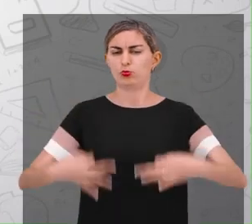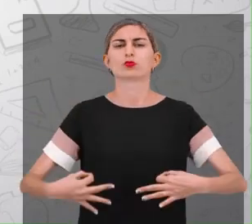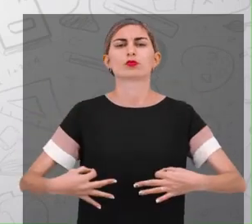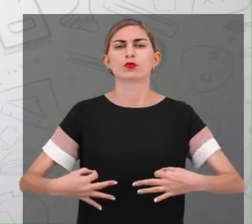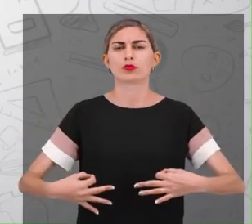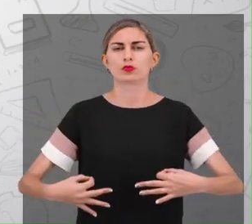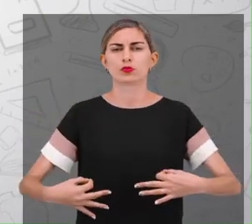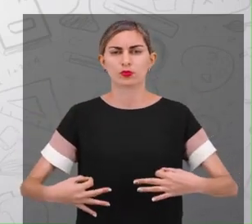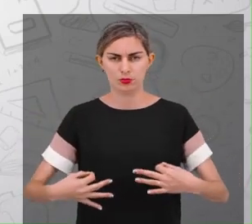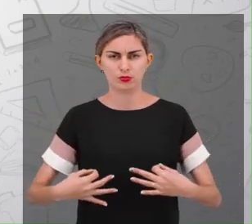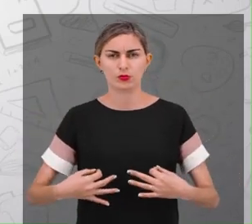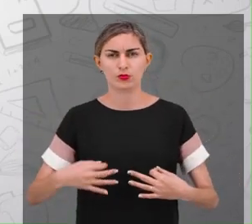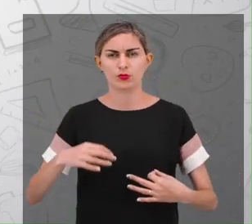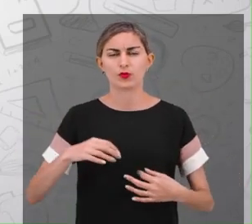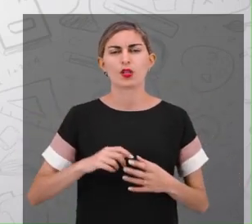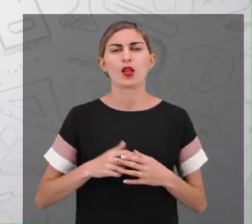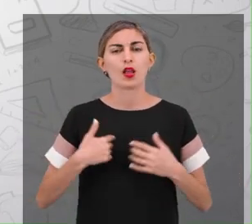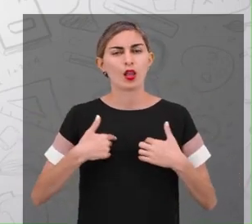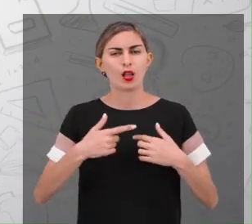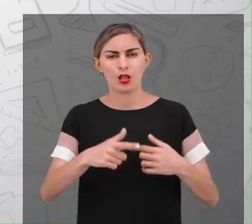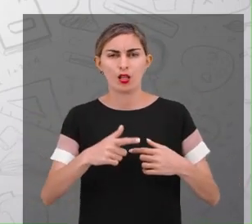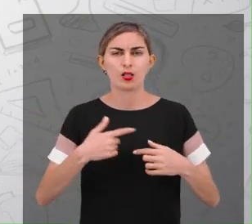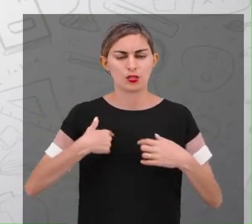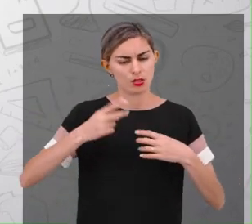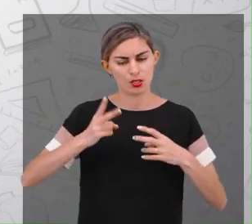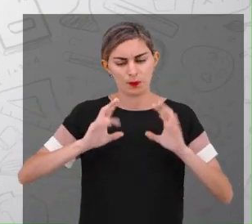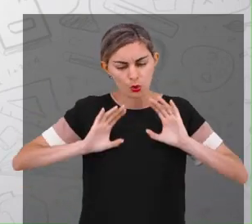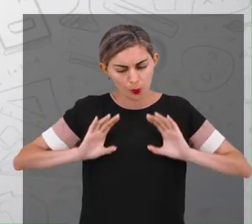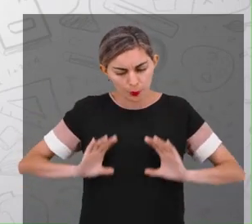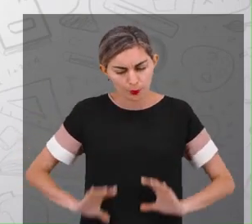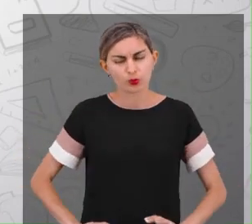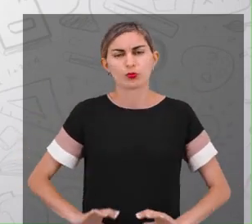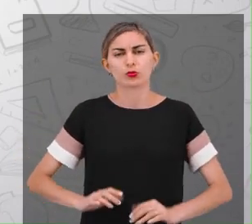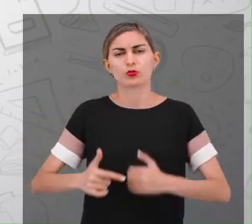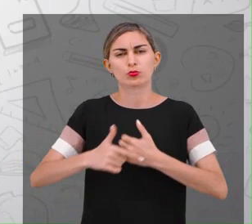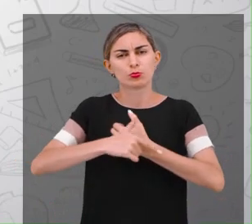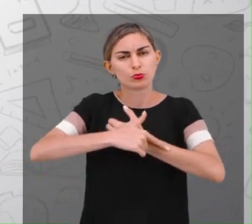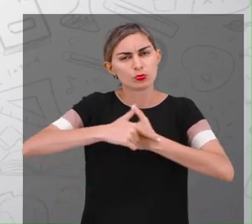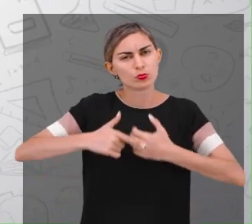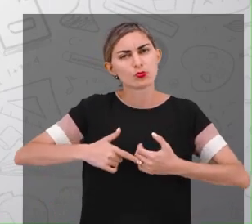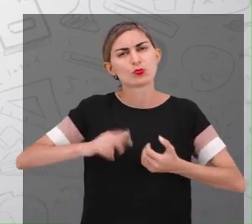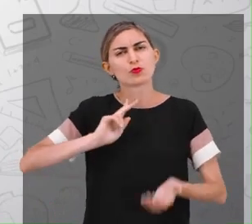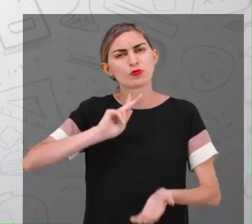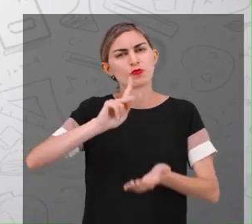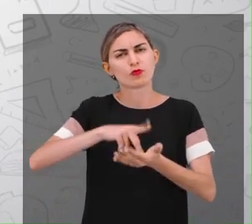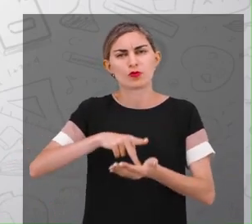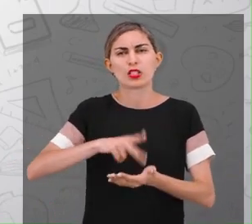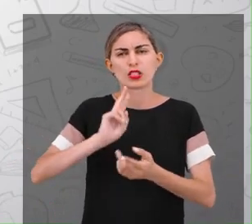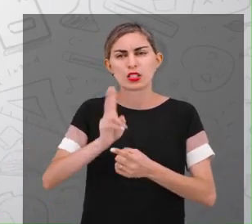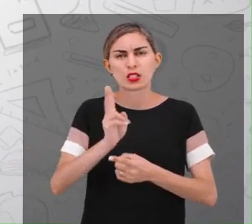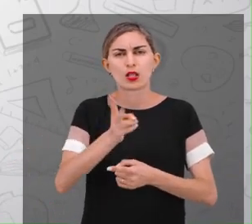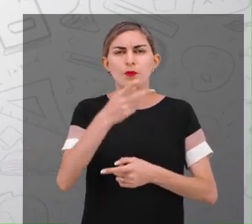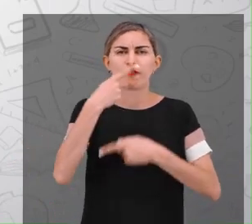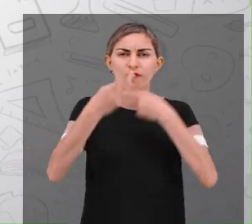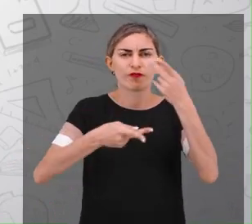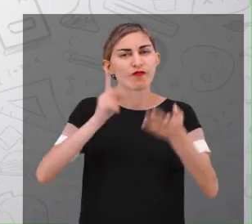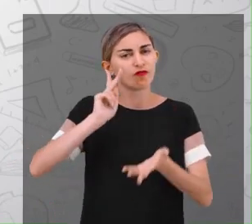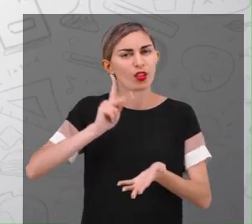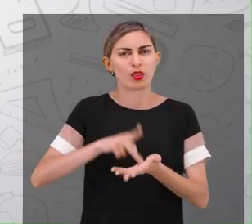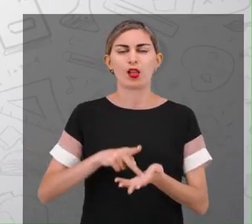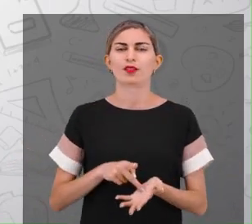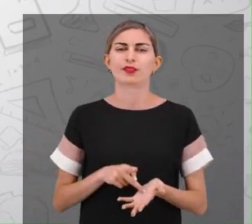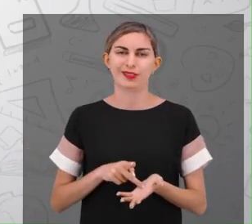ser honesto. Ele regerá seu comportamento de forma sincera e transparente, sempre buscando alcançar